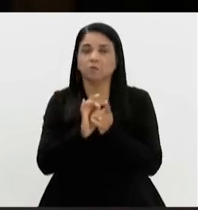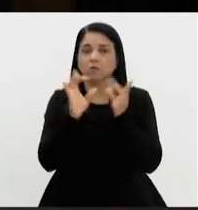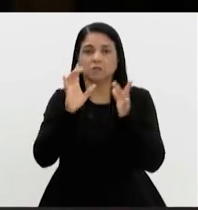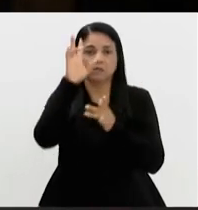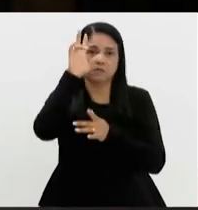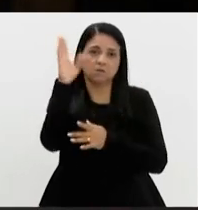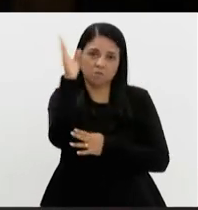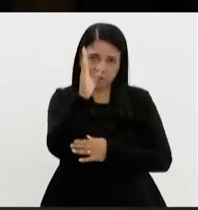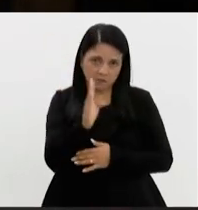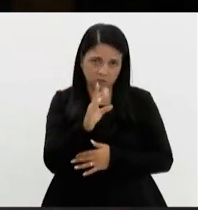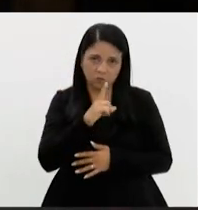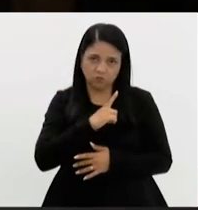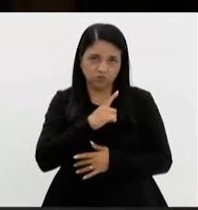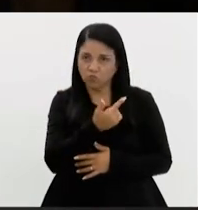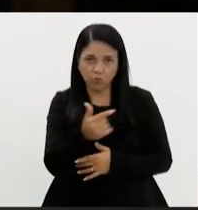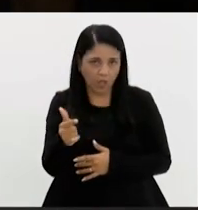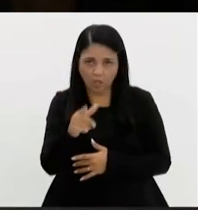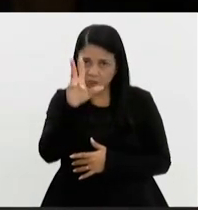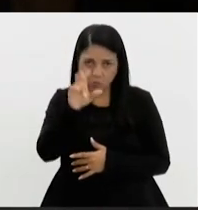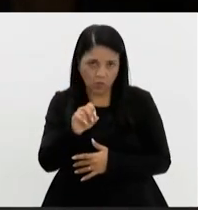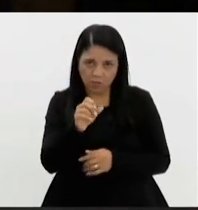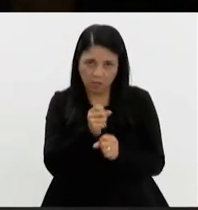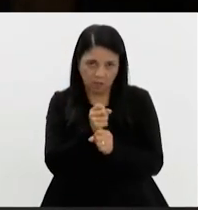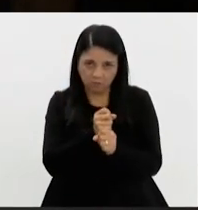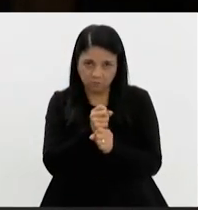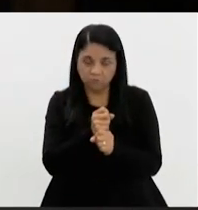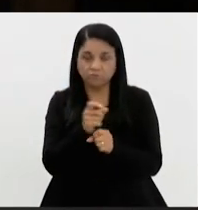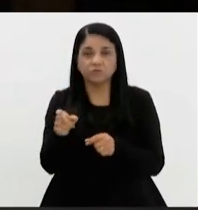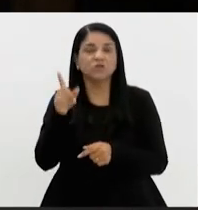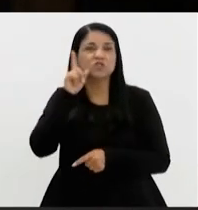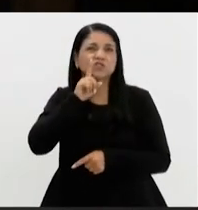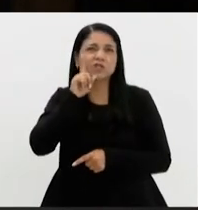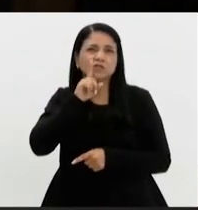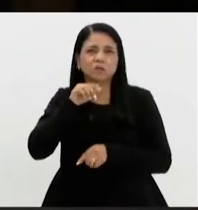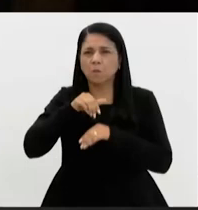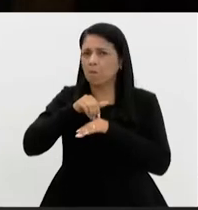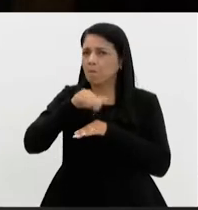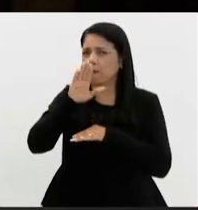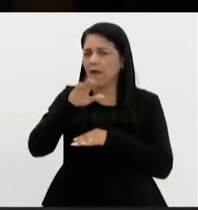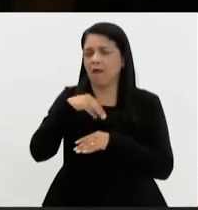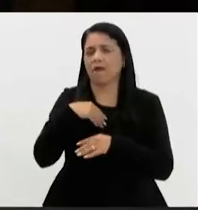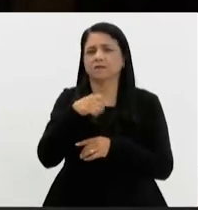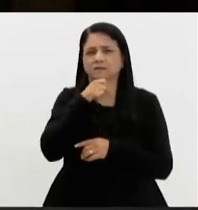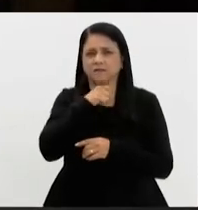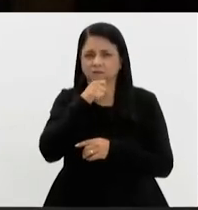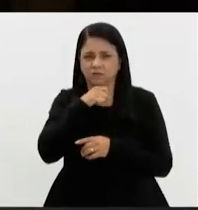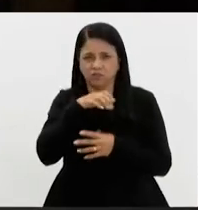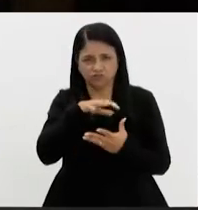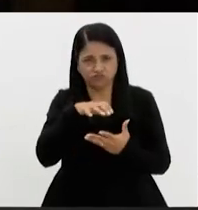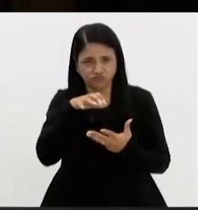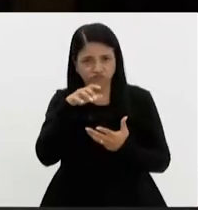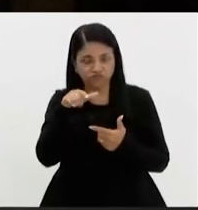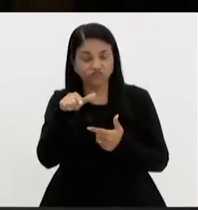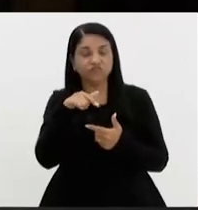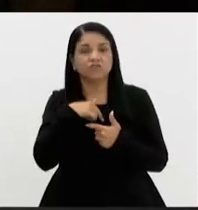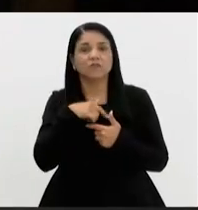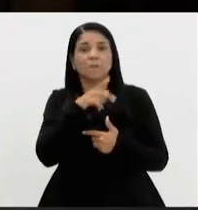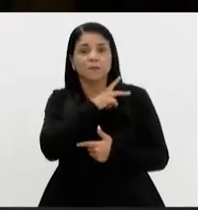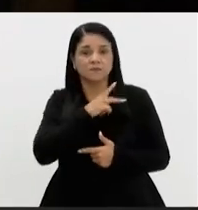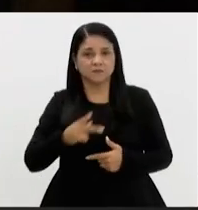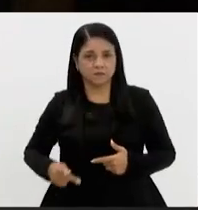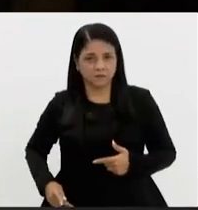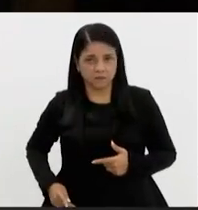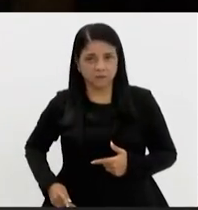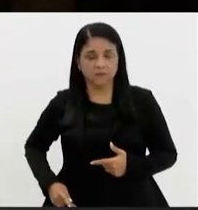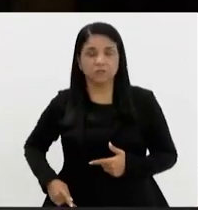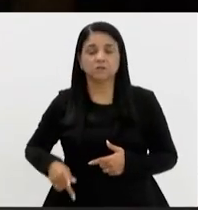ah Os Estados Unidos são a democracia mais antiga do mundo a democracia presidencialista mais antiga